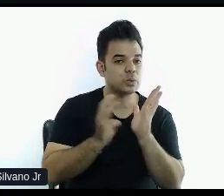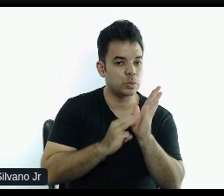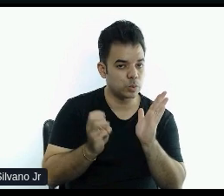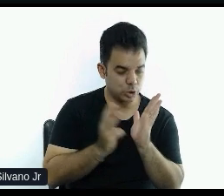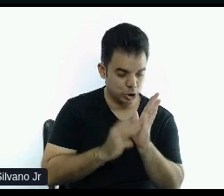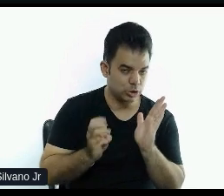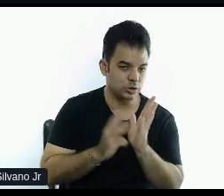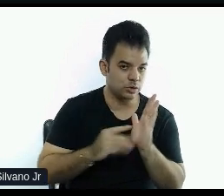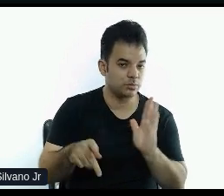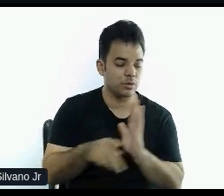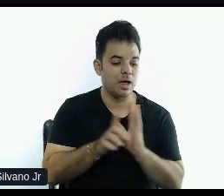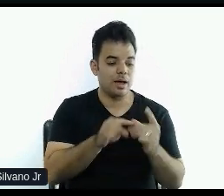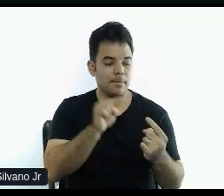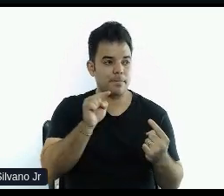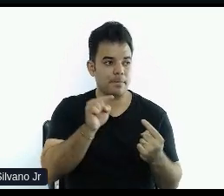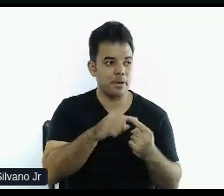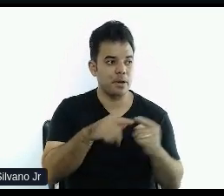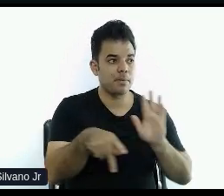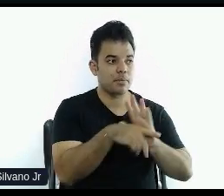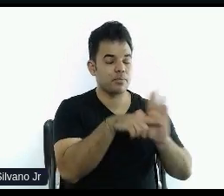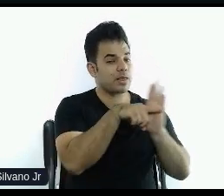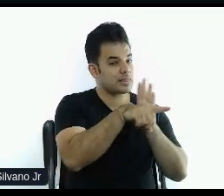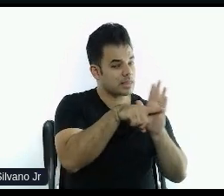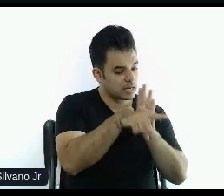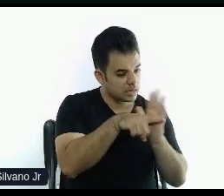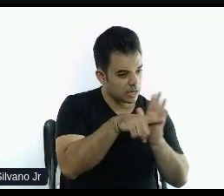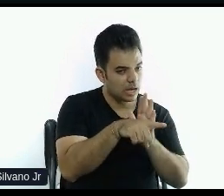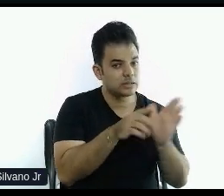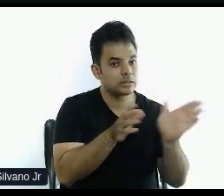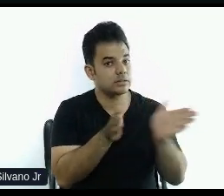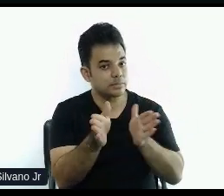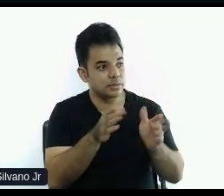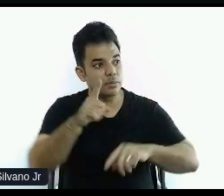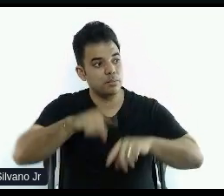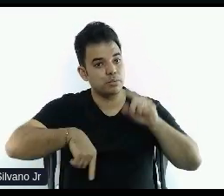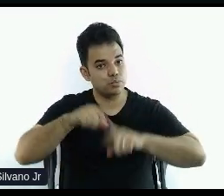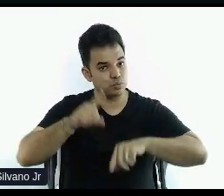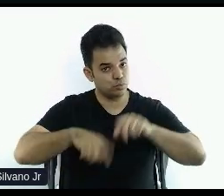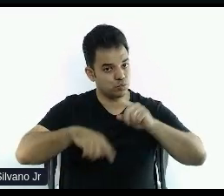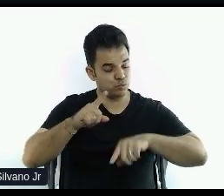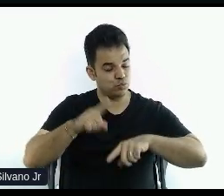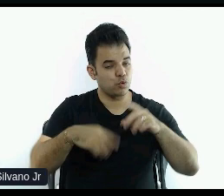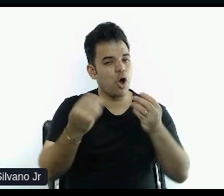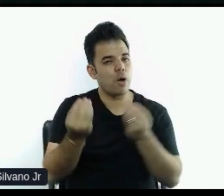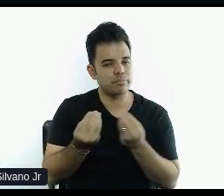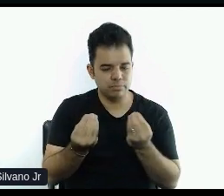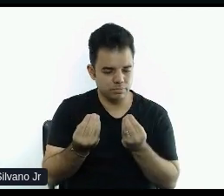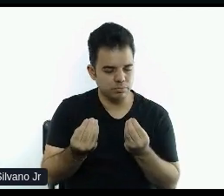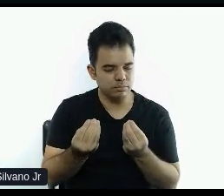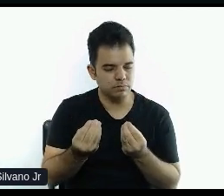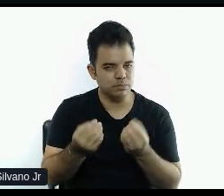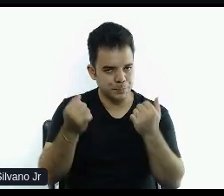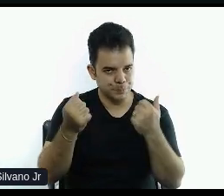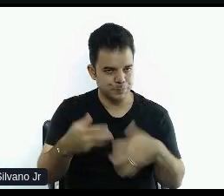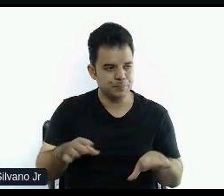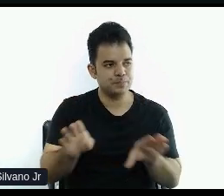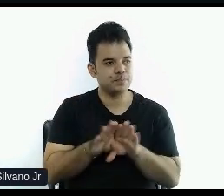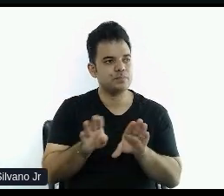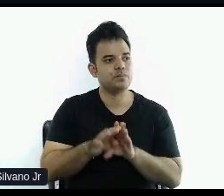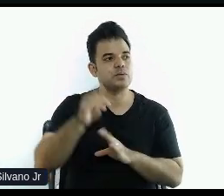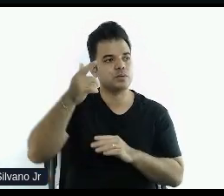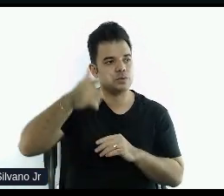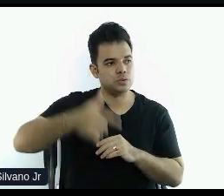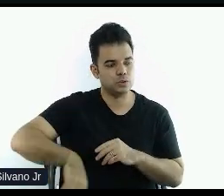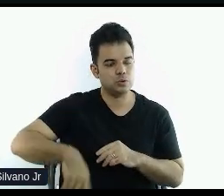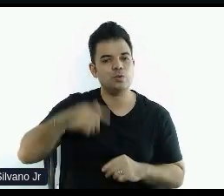de aplicação da análise de acessibilidade em produtos existentes, né? E, me apresentando novamente, meu nome é